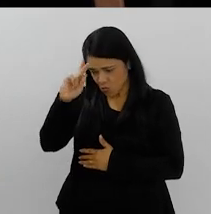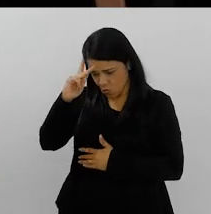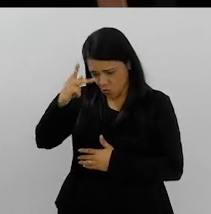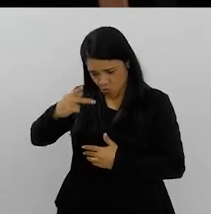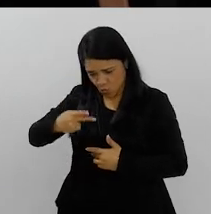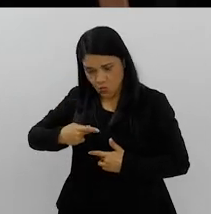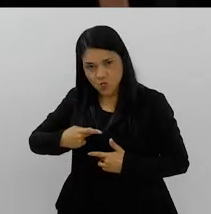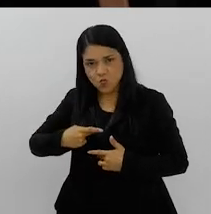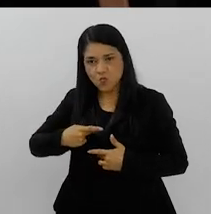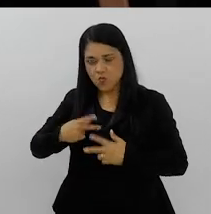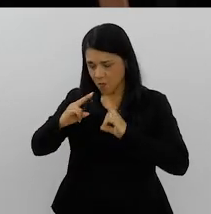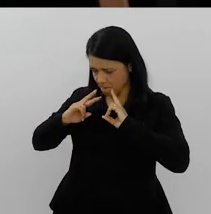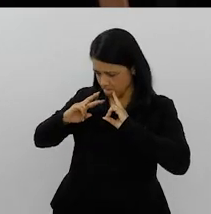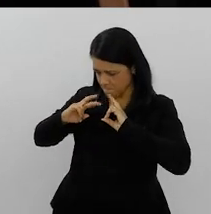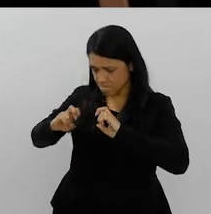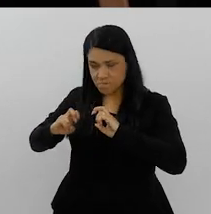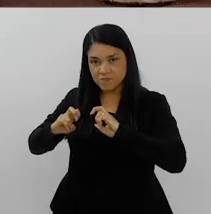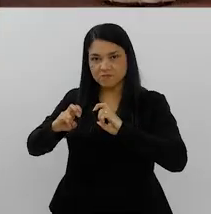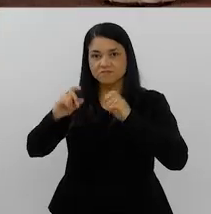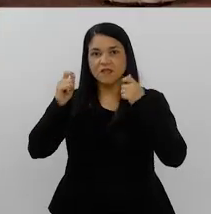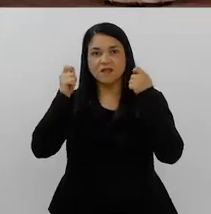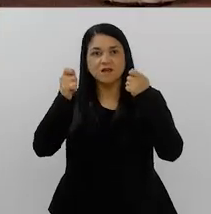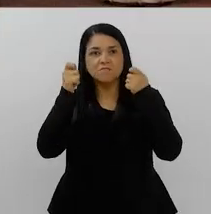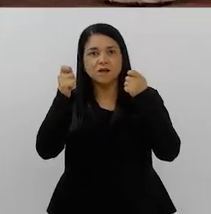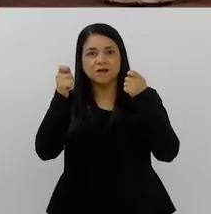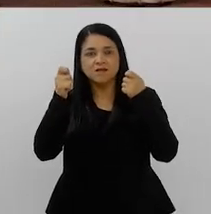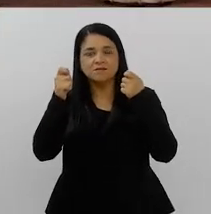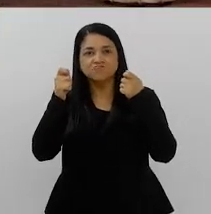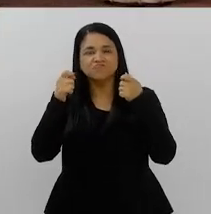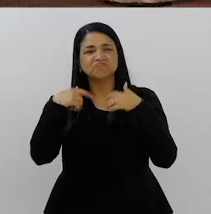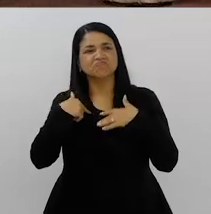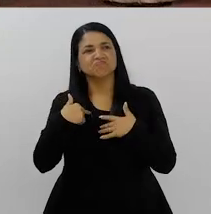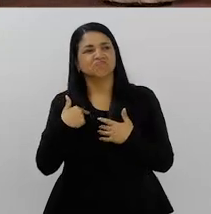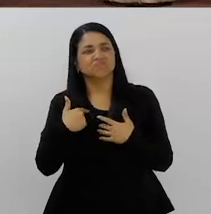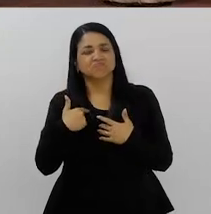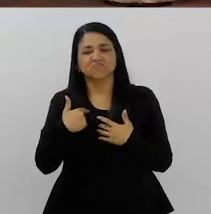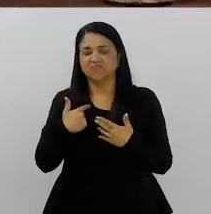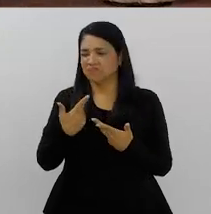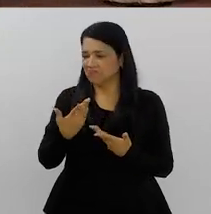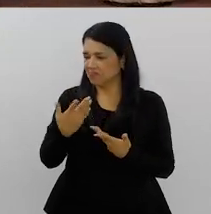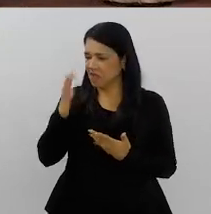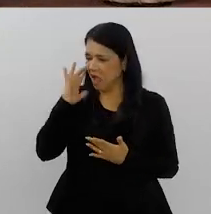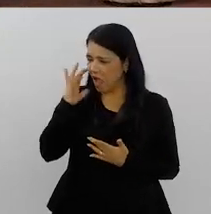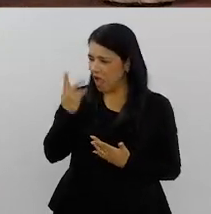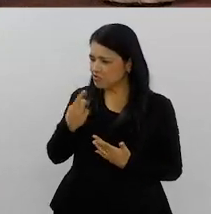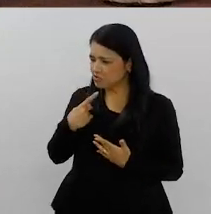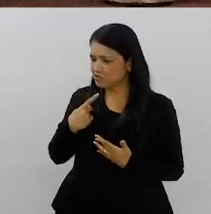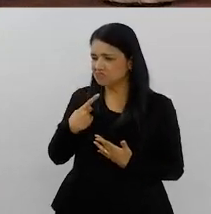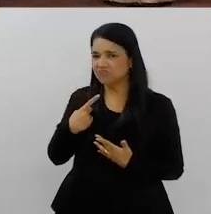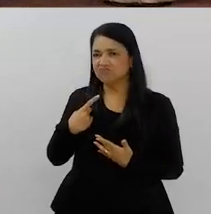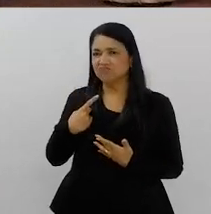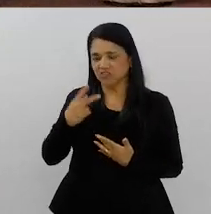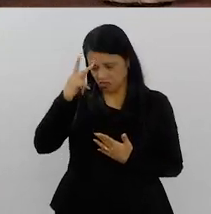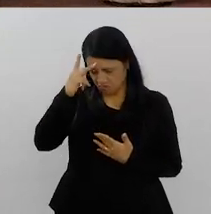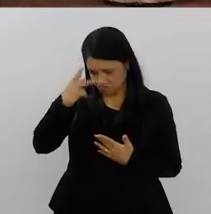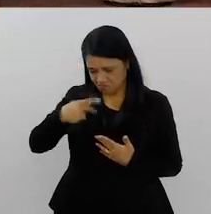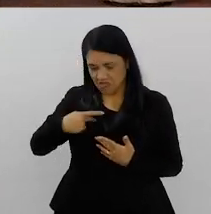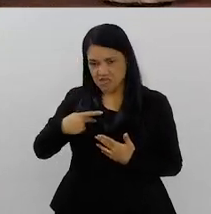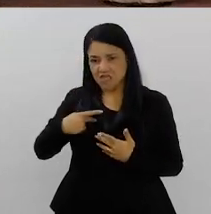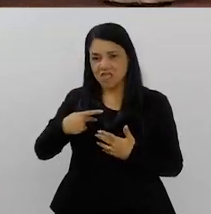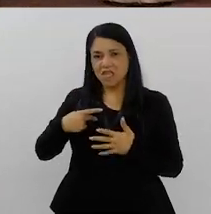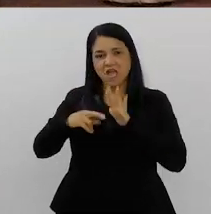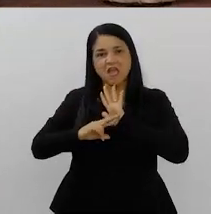vê nas campanhas ela também acha que é a falta de se